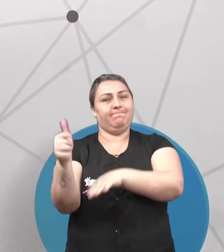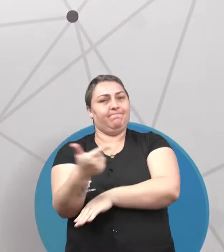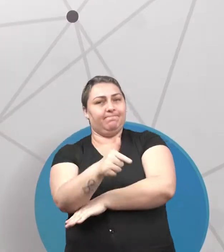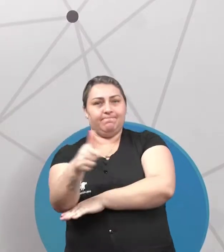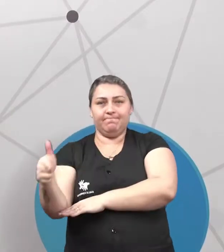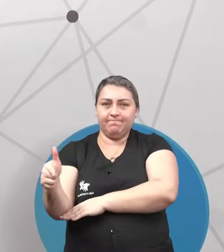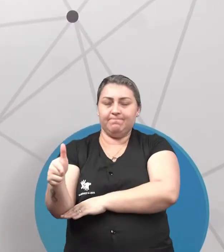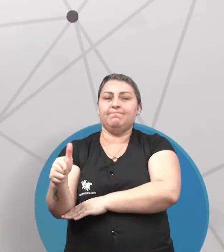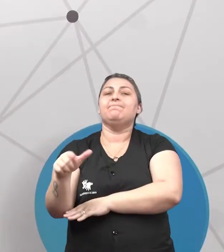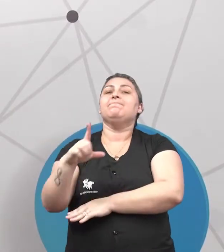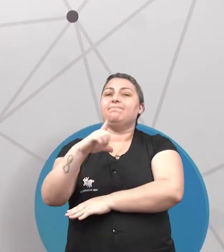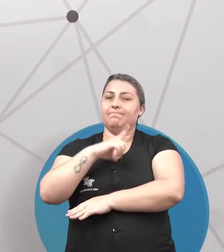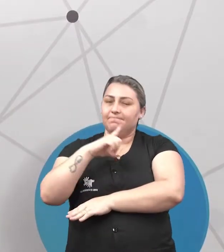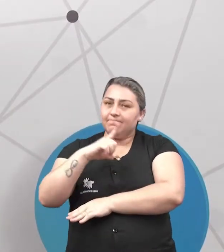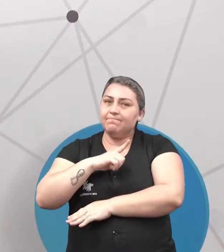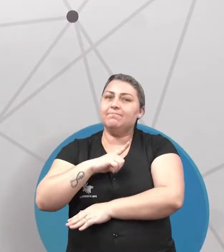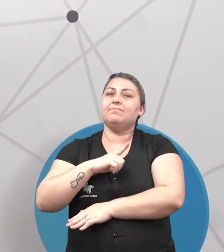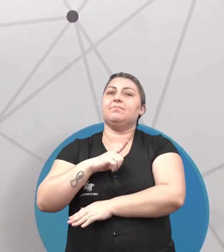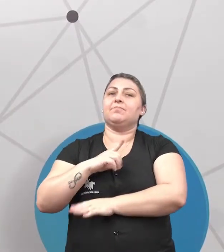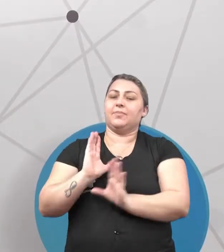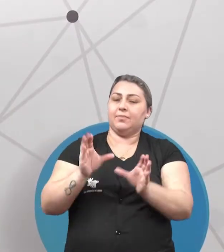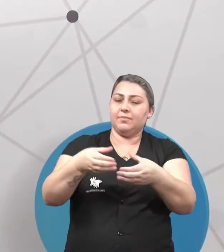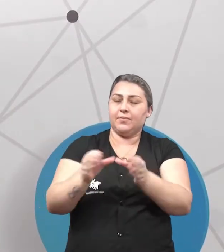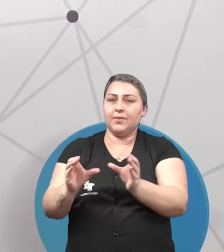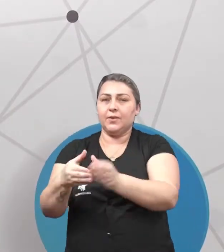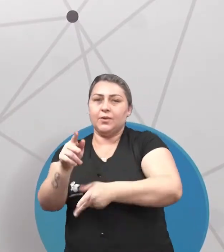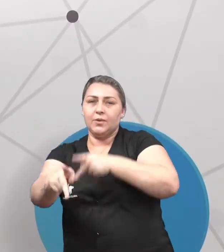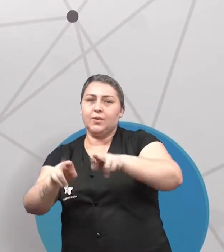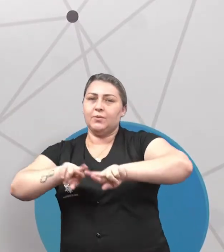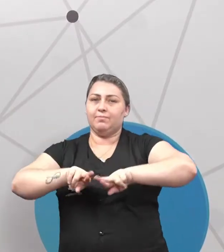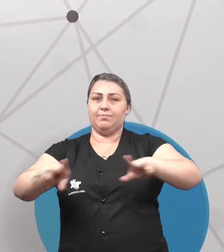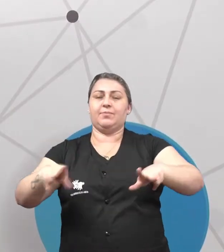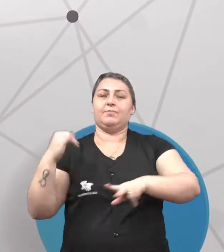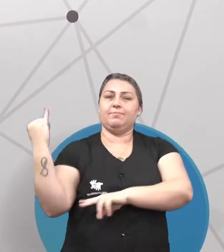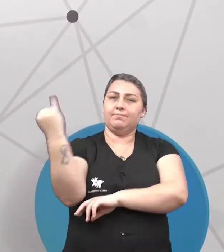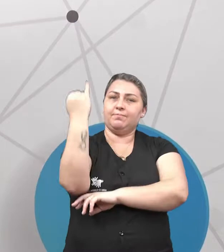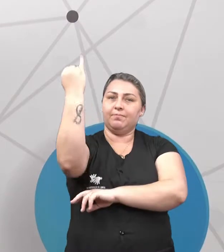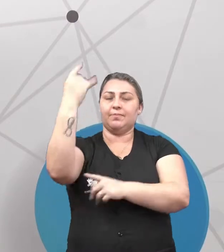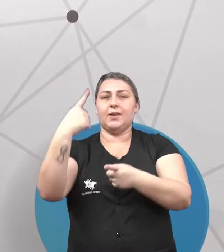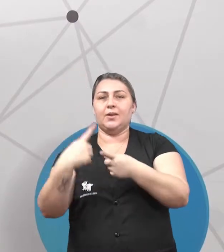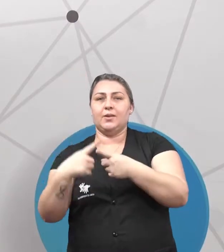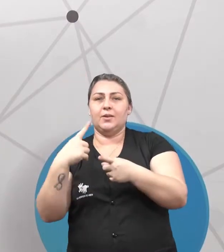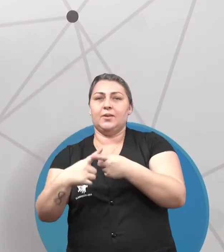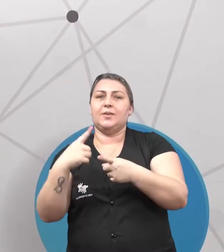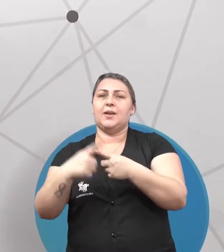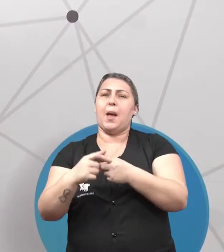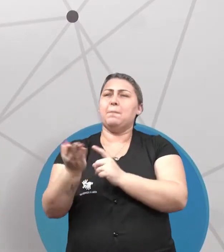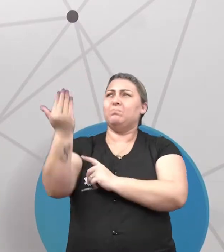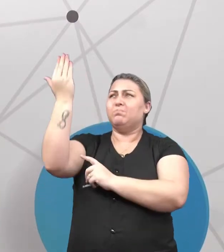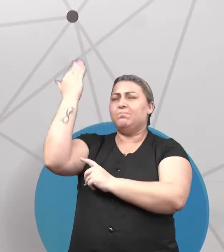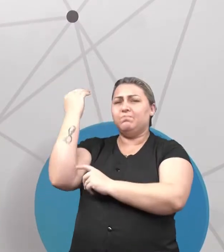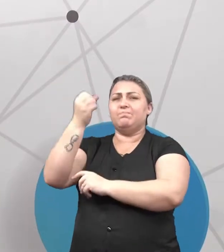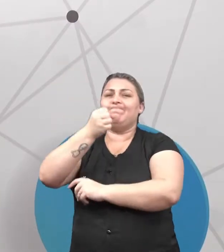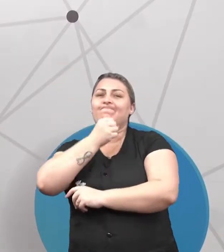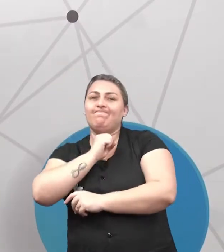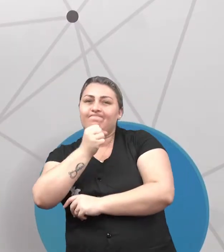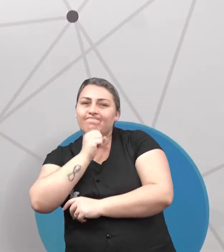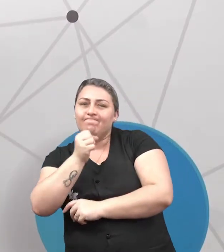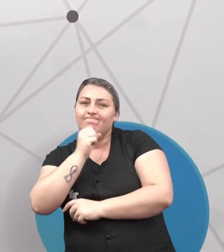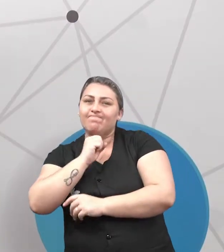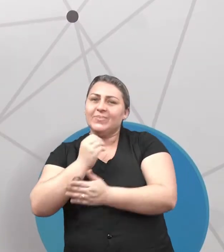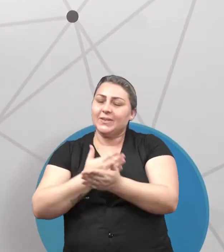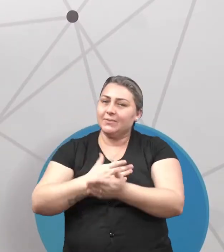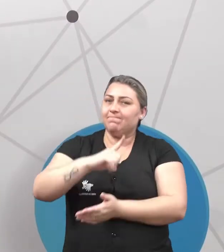tem civilizações, mas essas são importantes justamente porque essas são as mais antigas, são as civilizações que